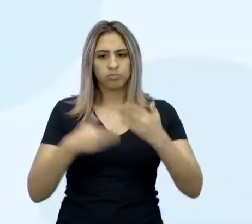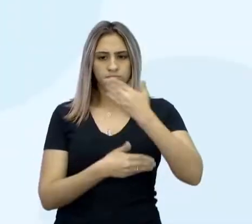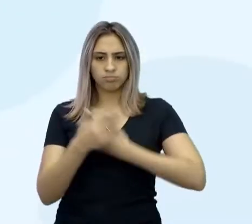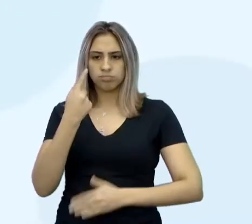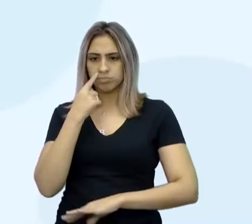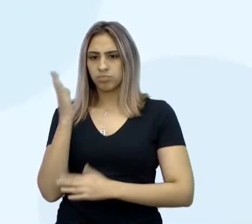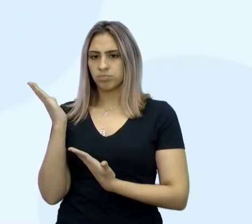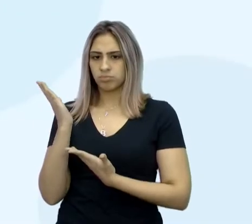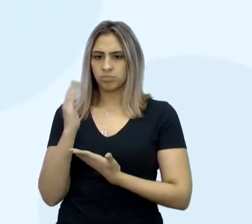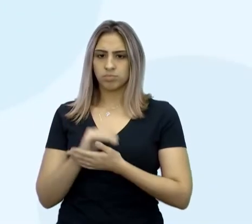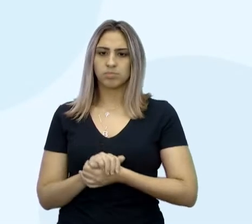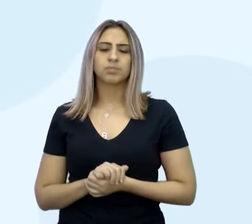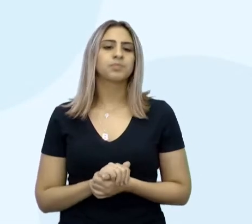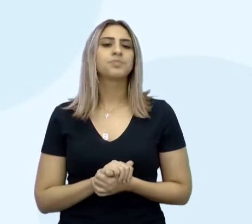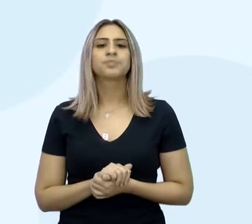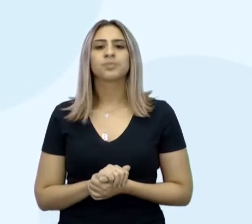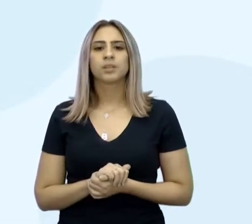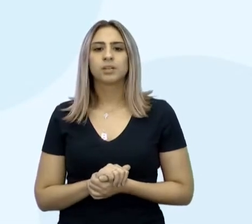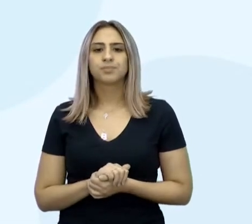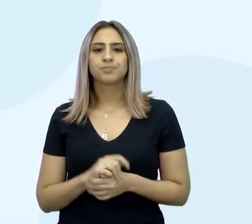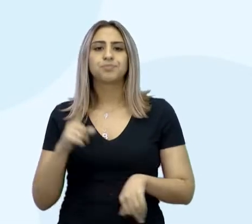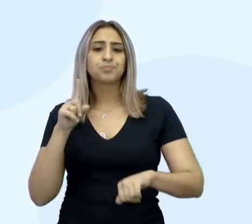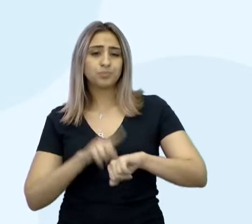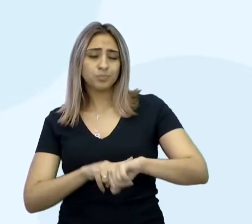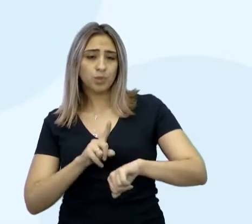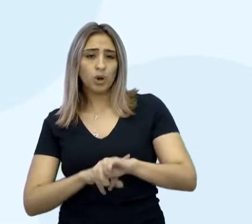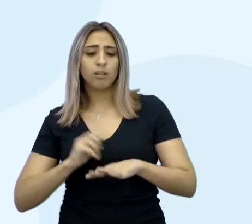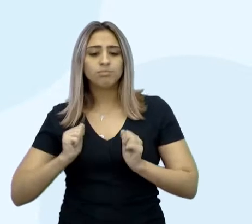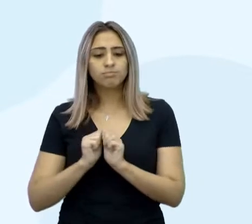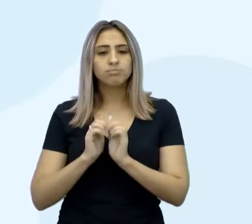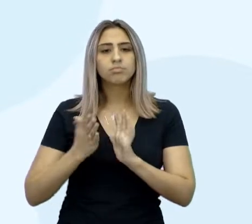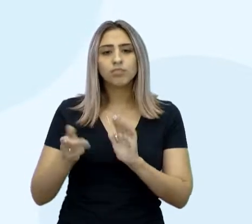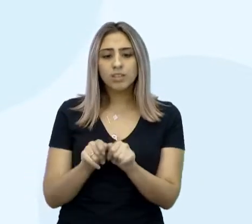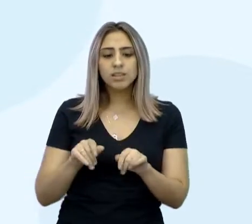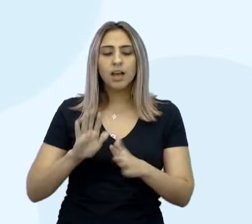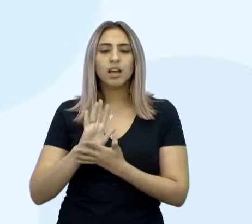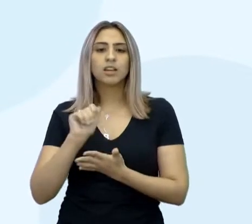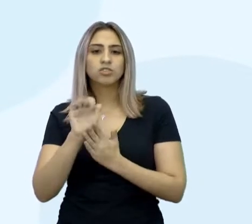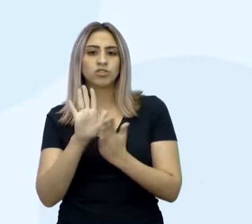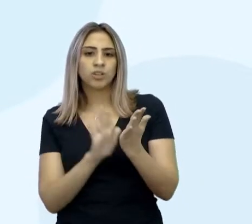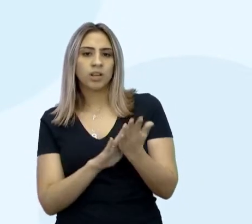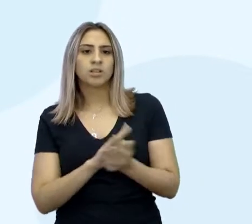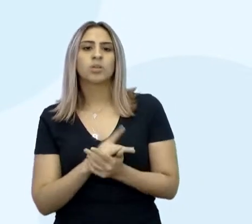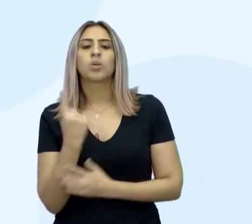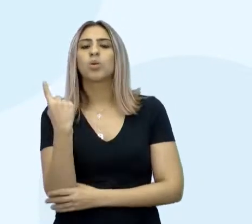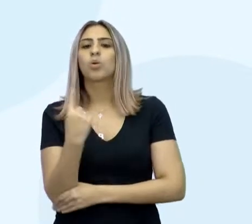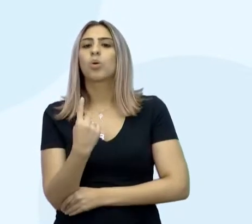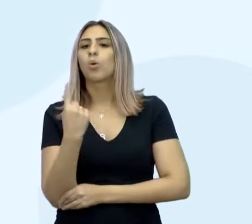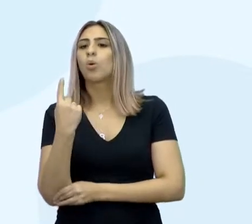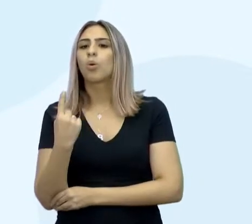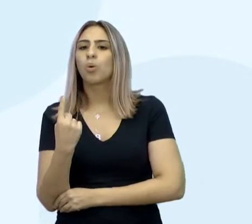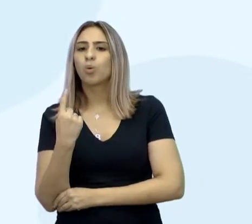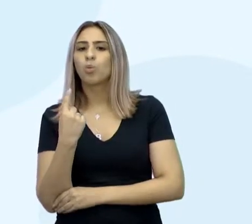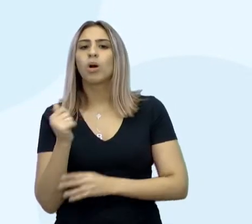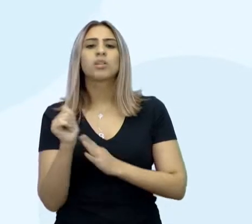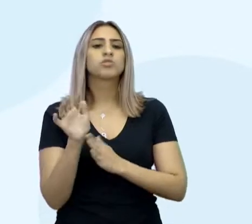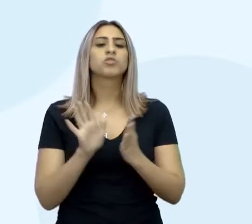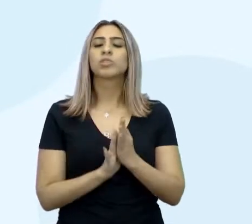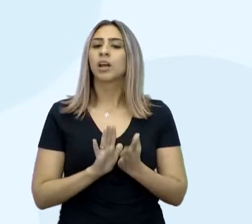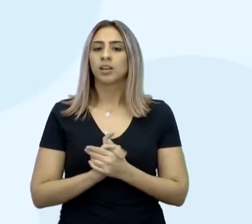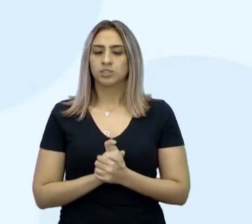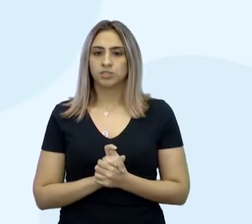lá. Bem, hora da atividade. Qual foi a nossa